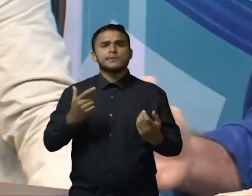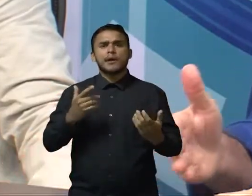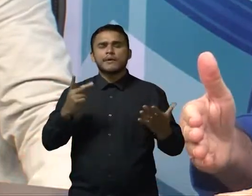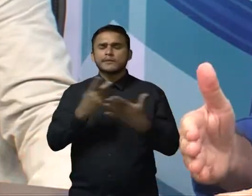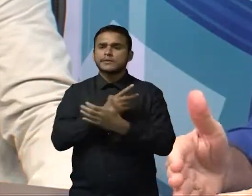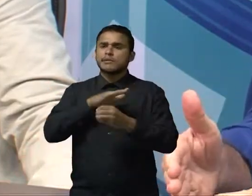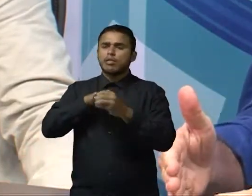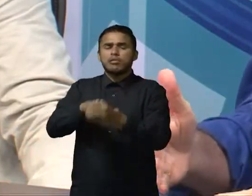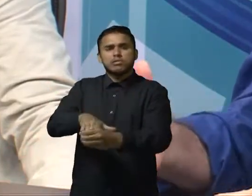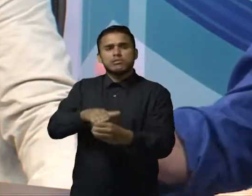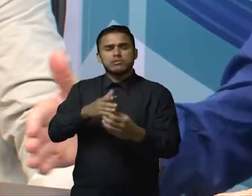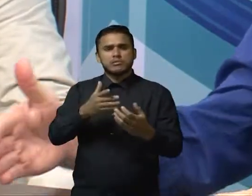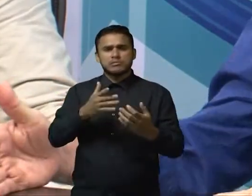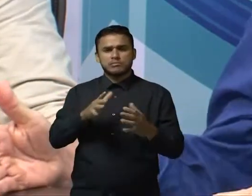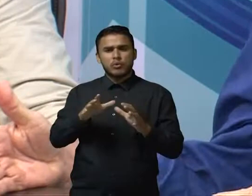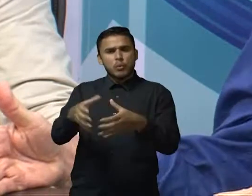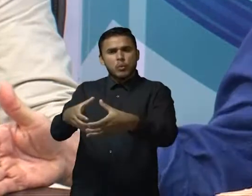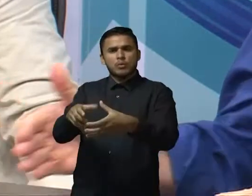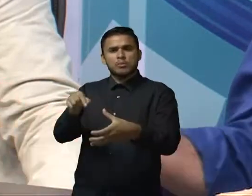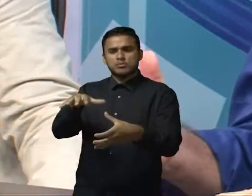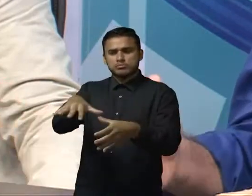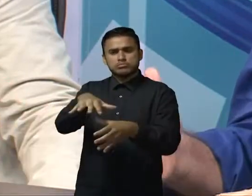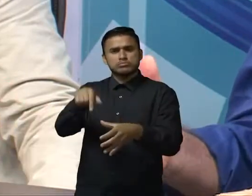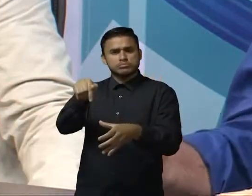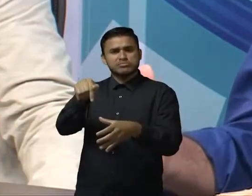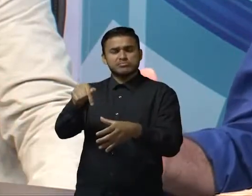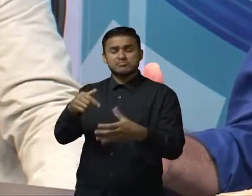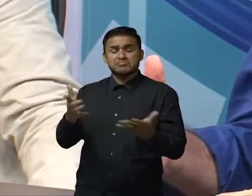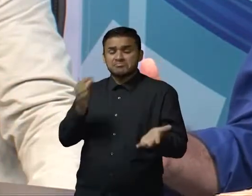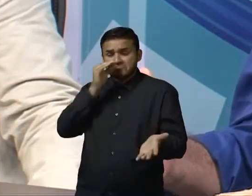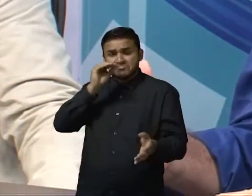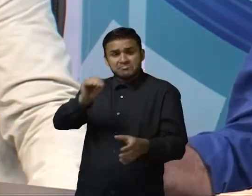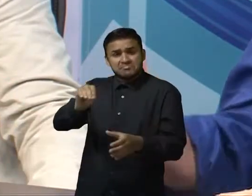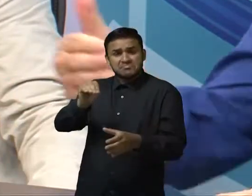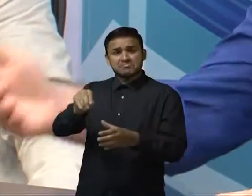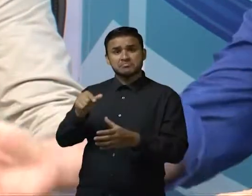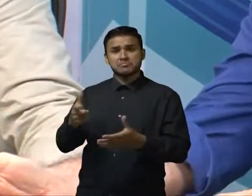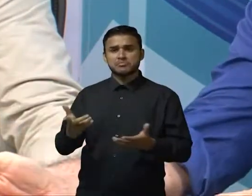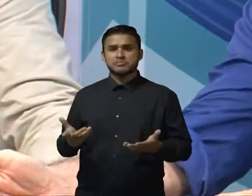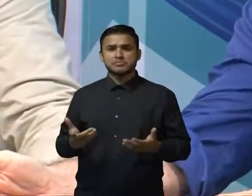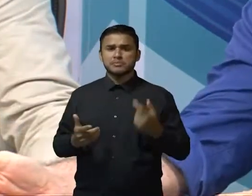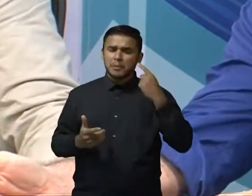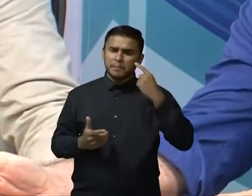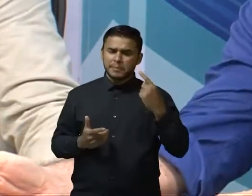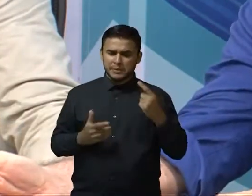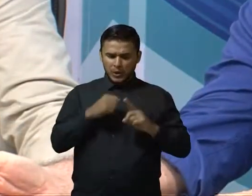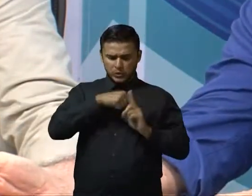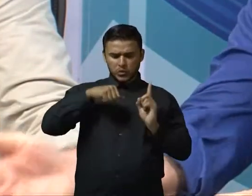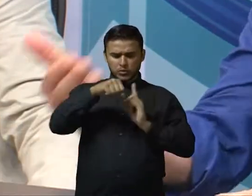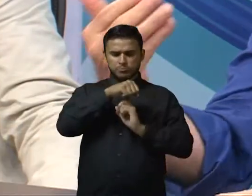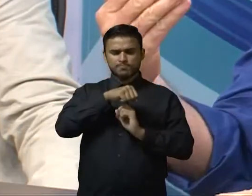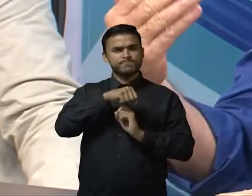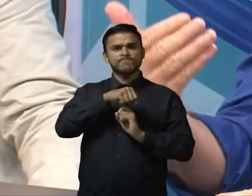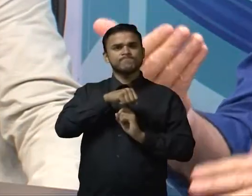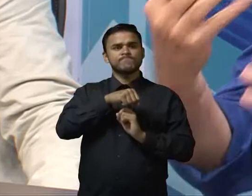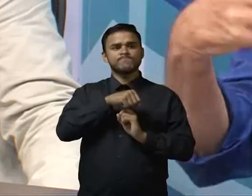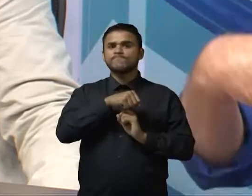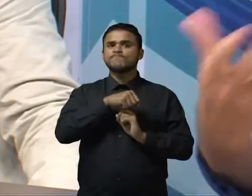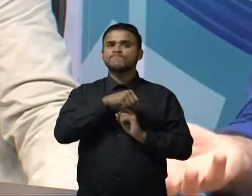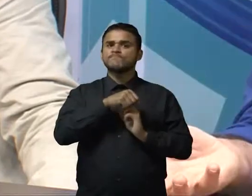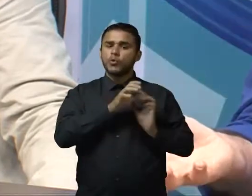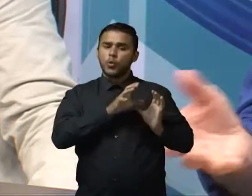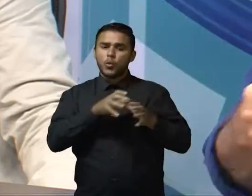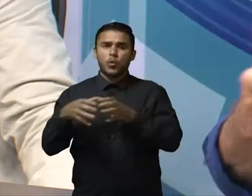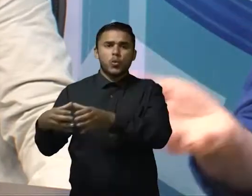sociais, né? Nós temos setores da sociedade que são praticamente criados à margem da sociedade. Então nós temos, por